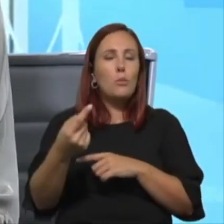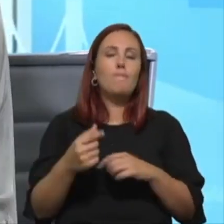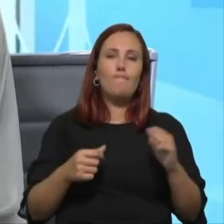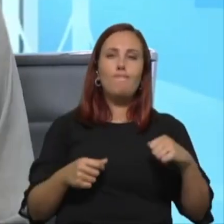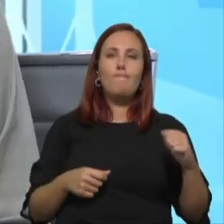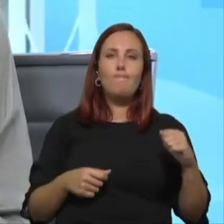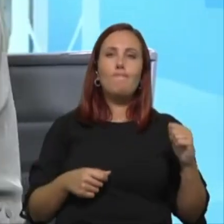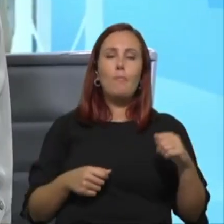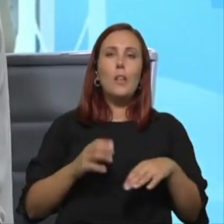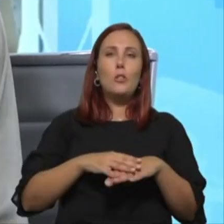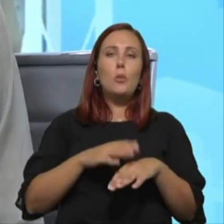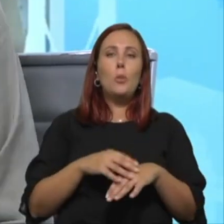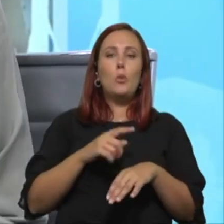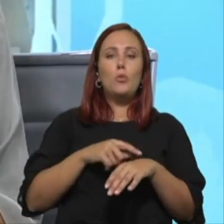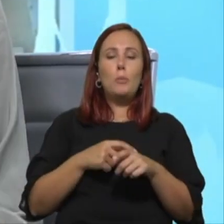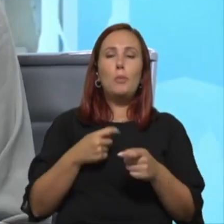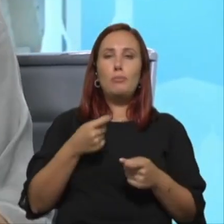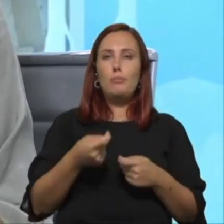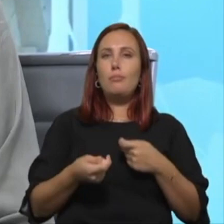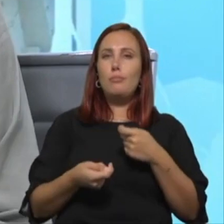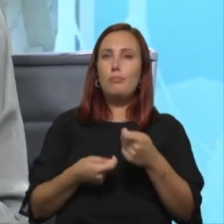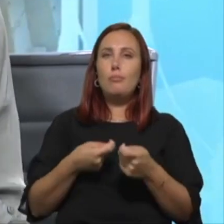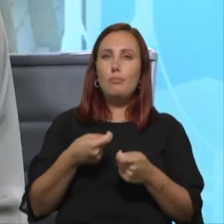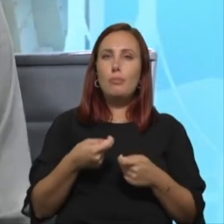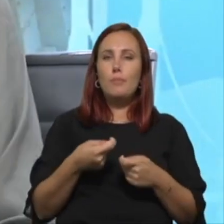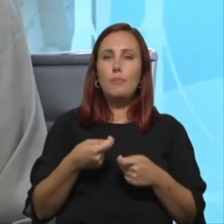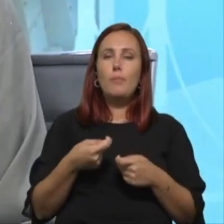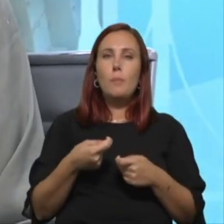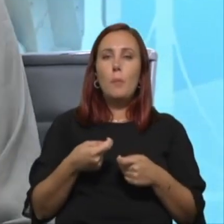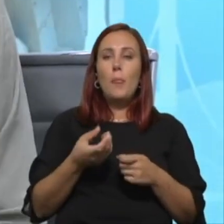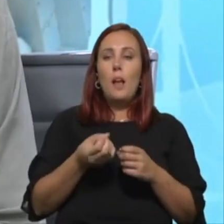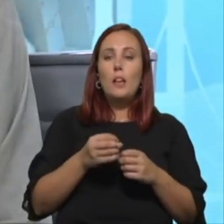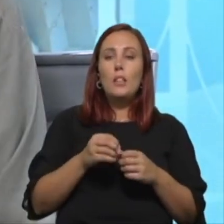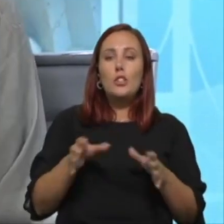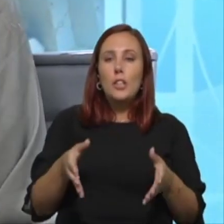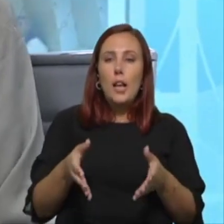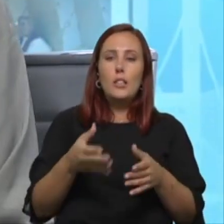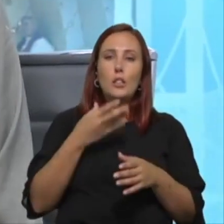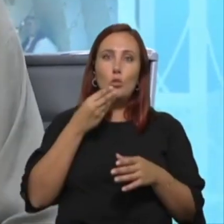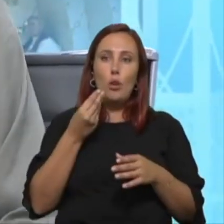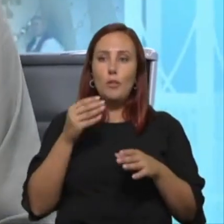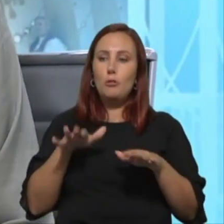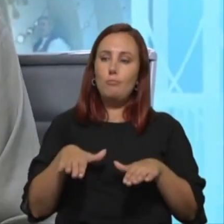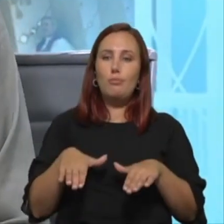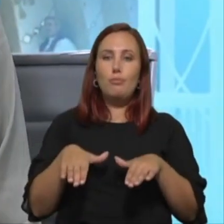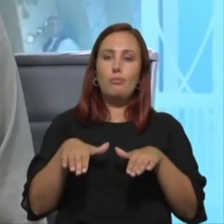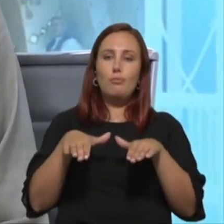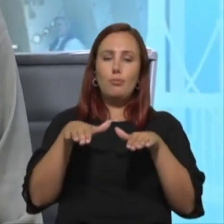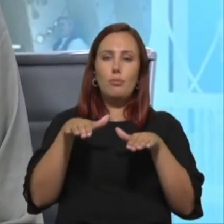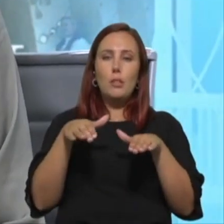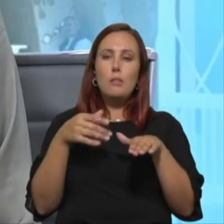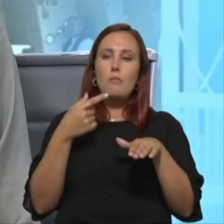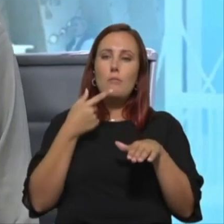tempo passa, começa-se a perceber, não é? À medida quase que as crianças e os jovens crescem, começa-se a perceber